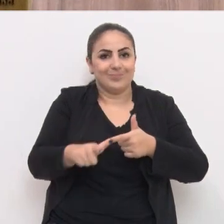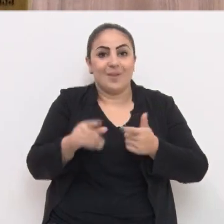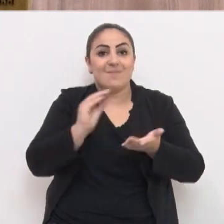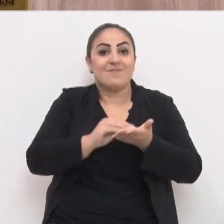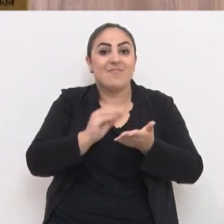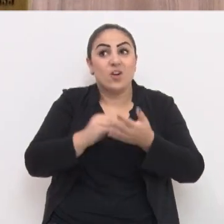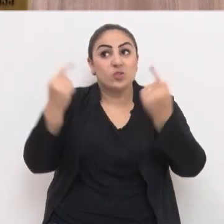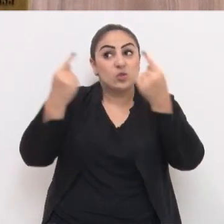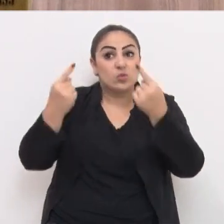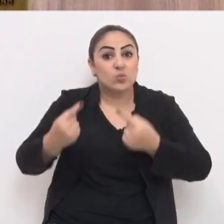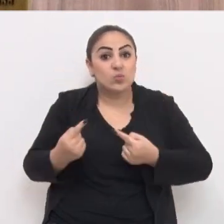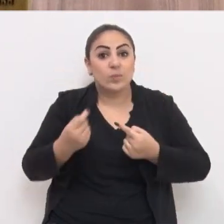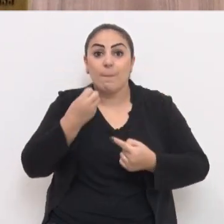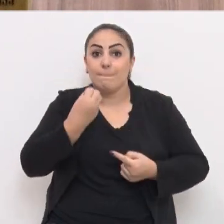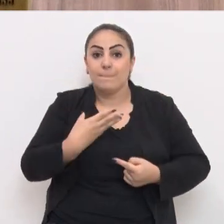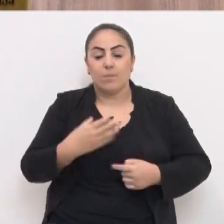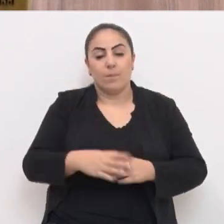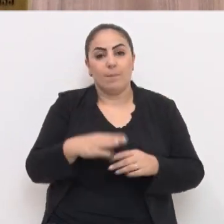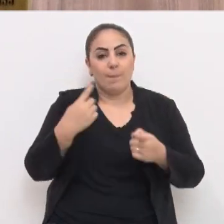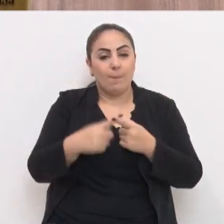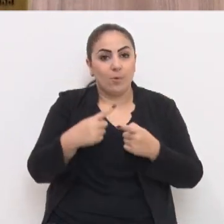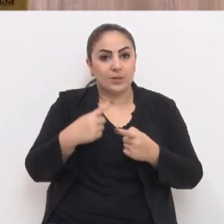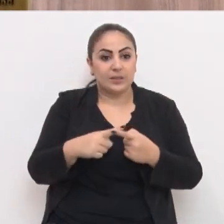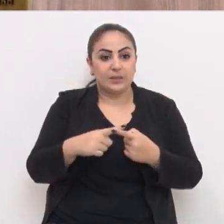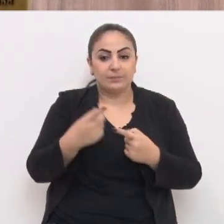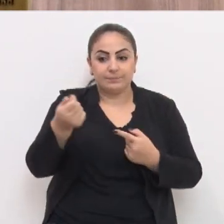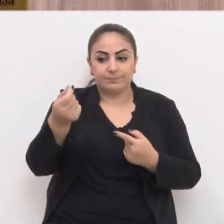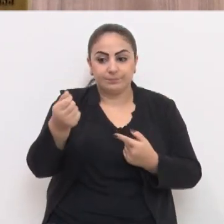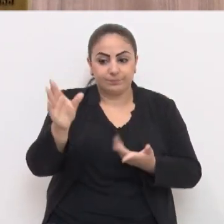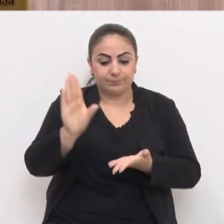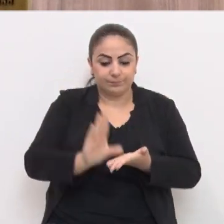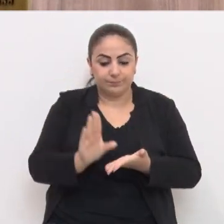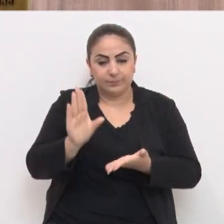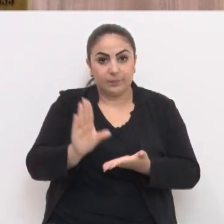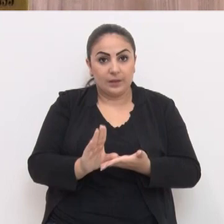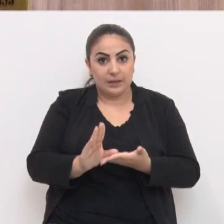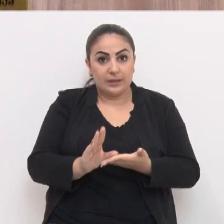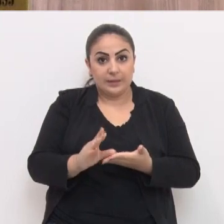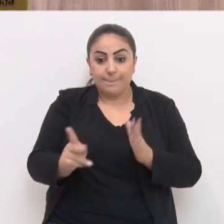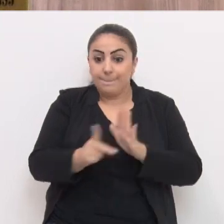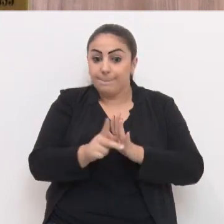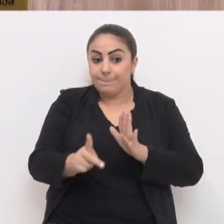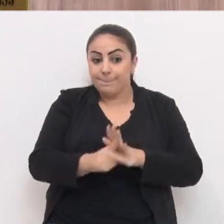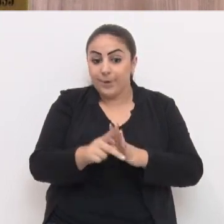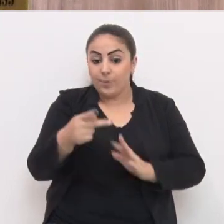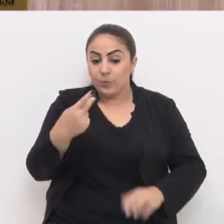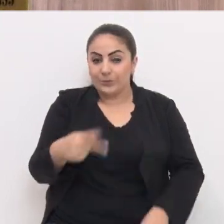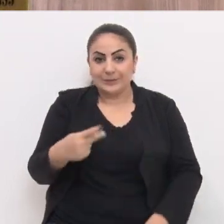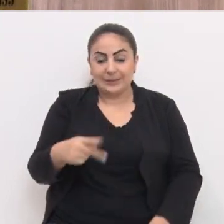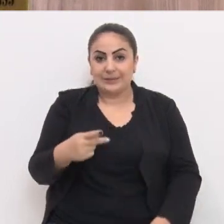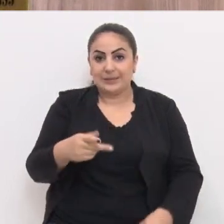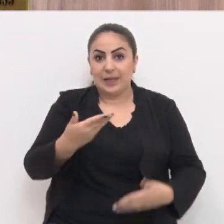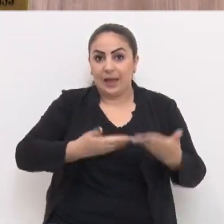que ainda está faltando, sabe? Porque os recursos que vêm, que são provenientes